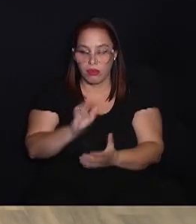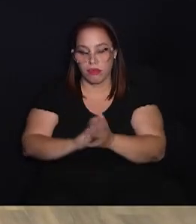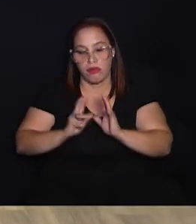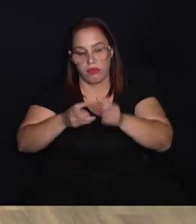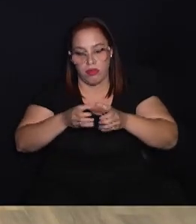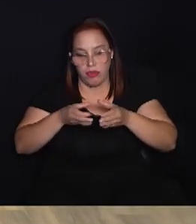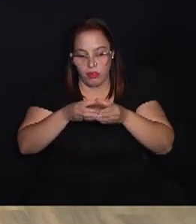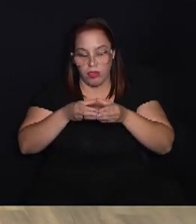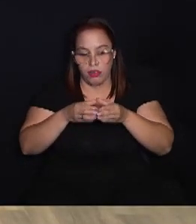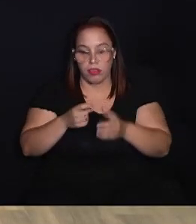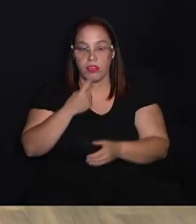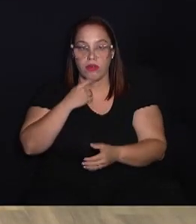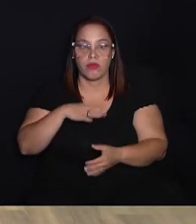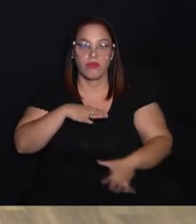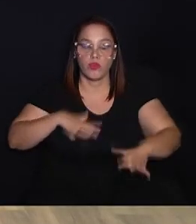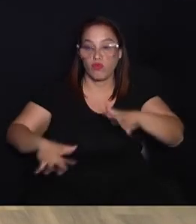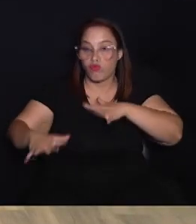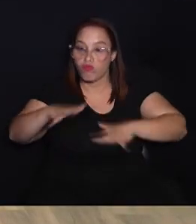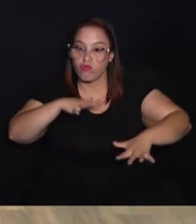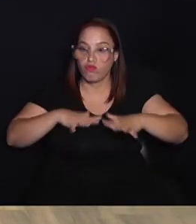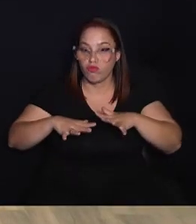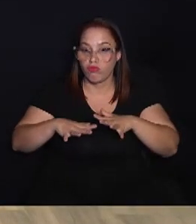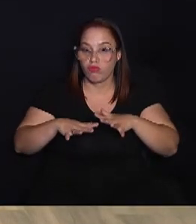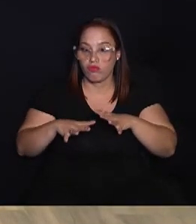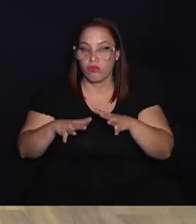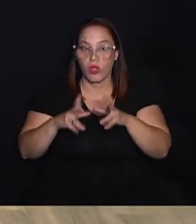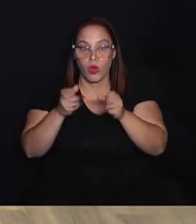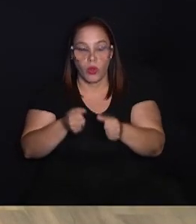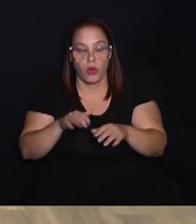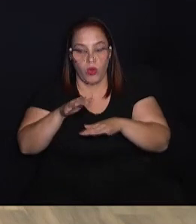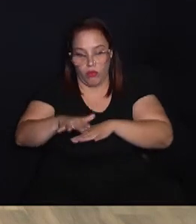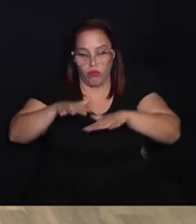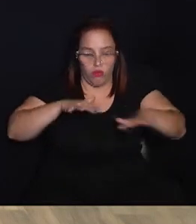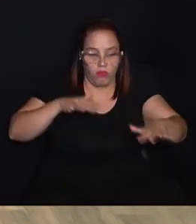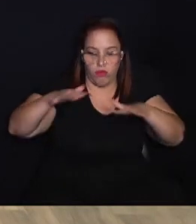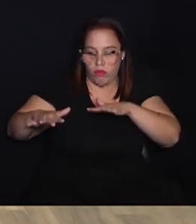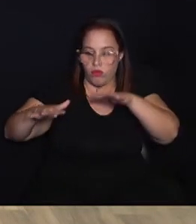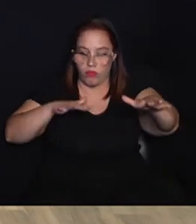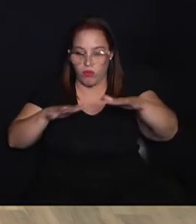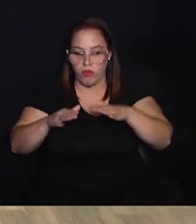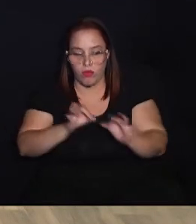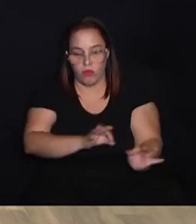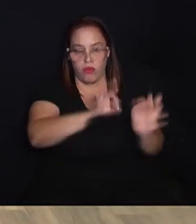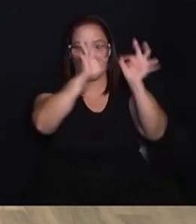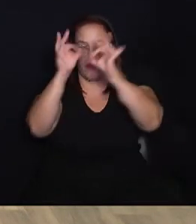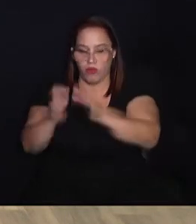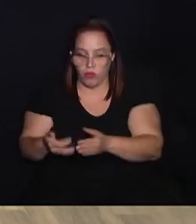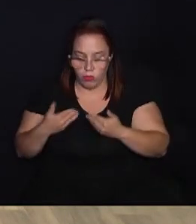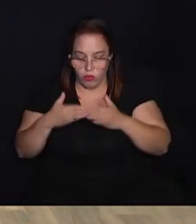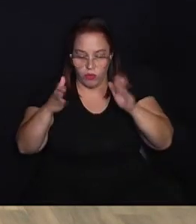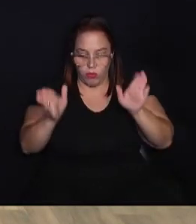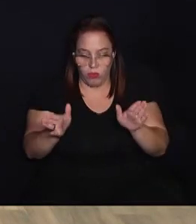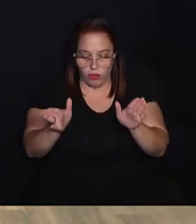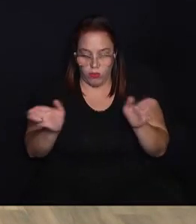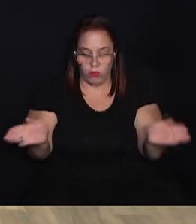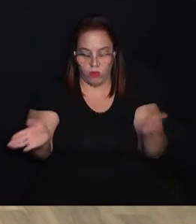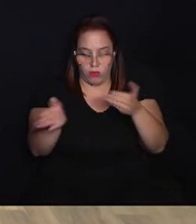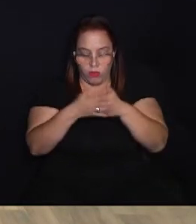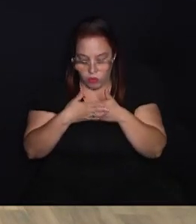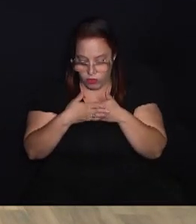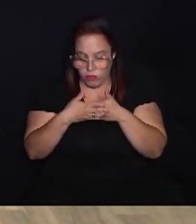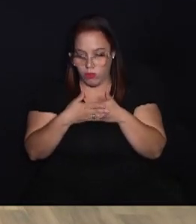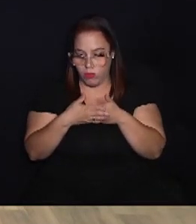né? Exato. Mas a gente conseguiu mostrar, eu acho que é um momento histórico e a TV Câmara tem essa responsabilidade também de registrar isso. Parabéns.